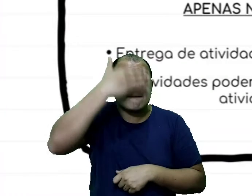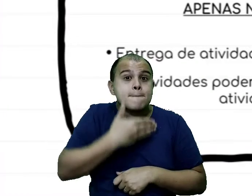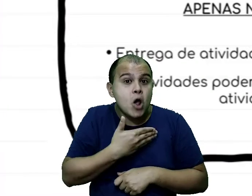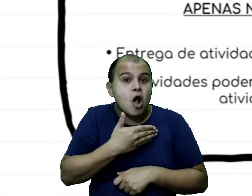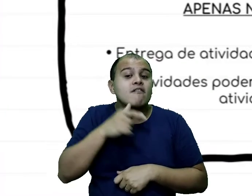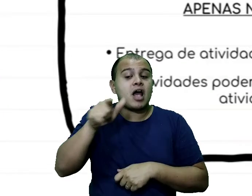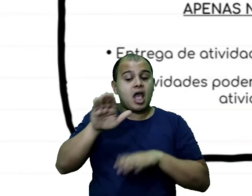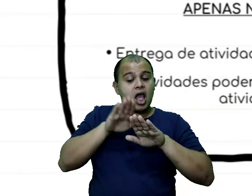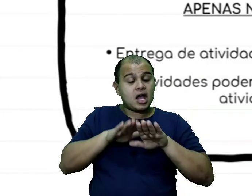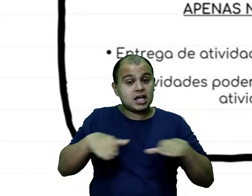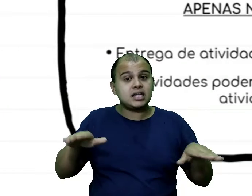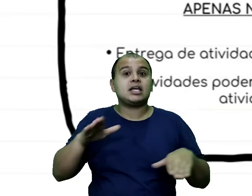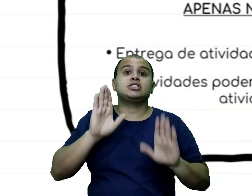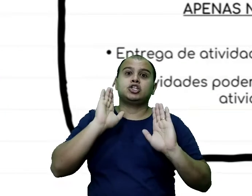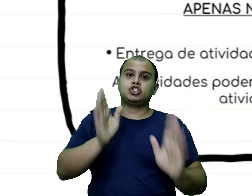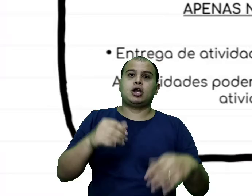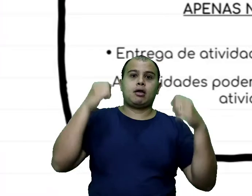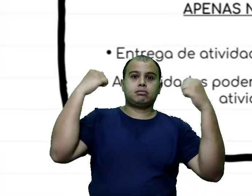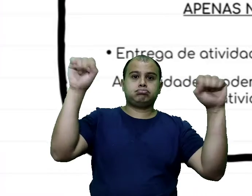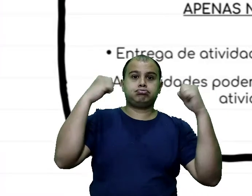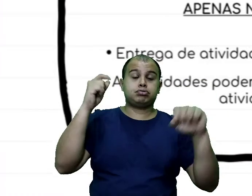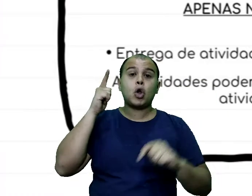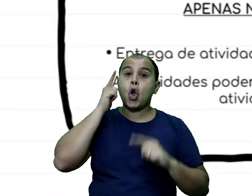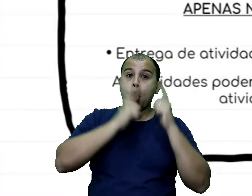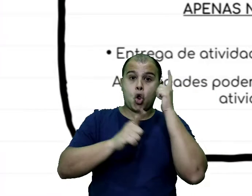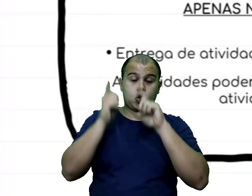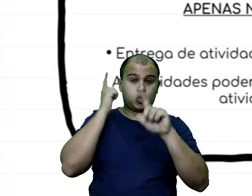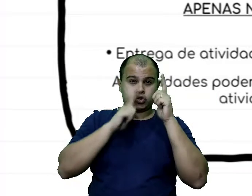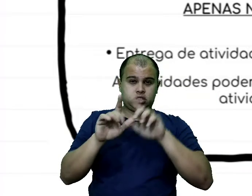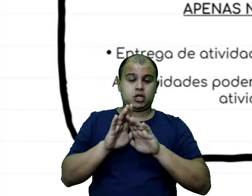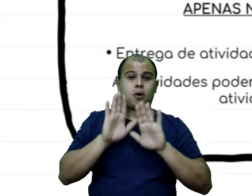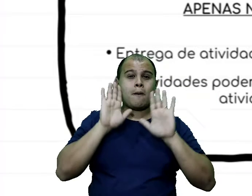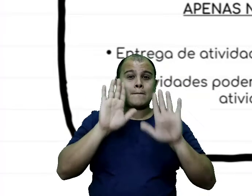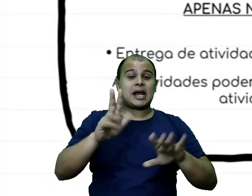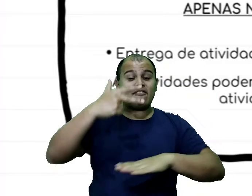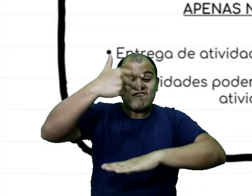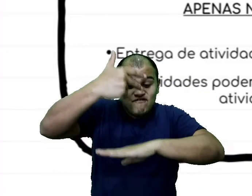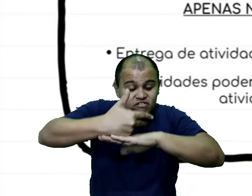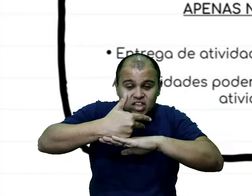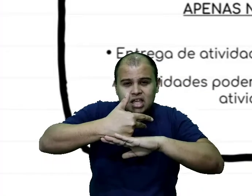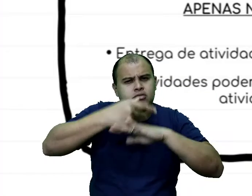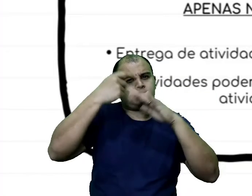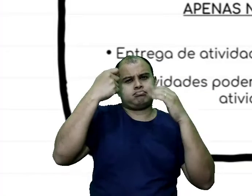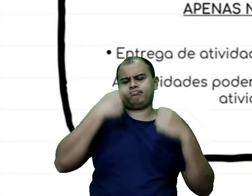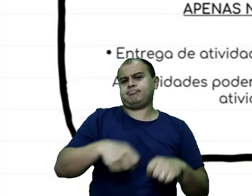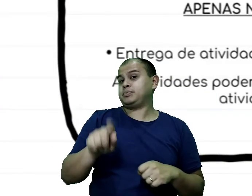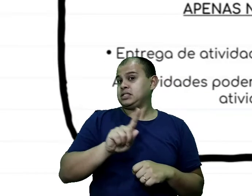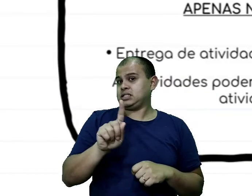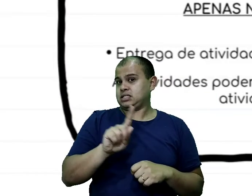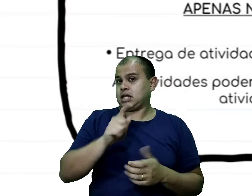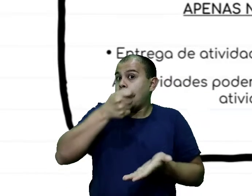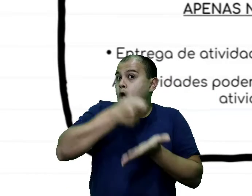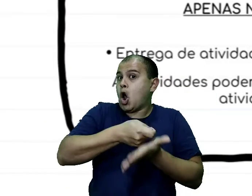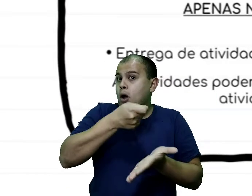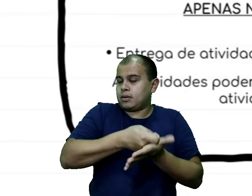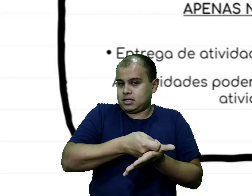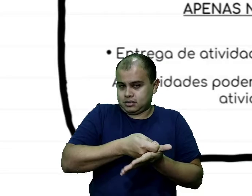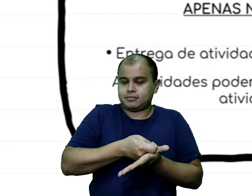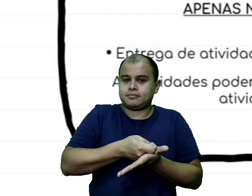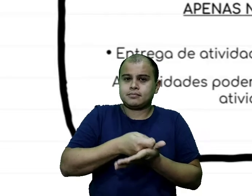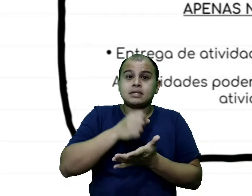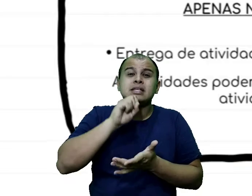gente precisa de algo que comprove que a criança acessou e realizou a atividade, mas não precisa ser necessariamente um